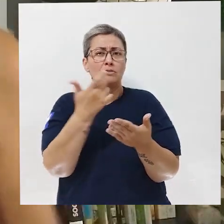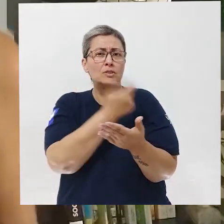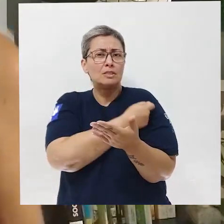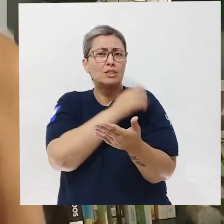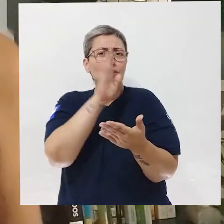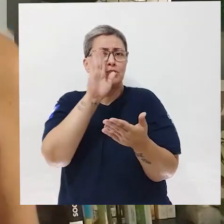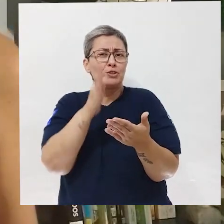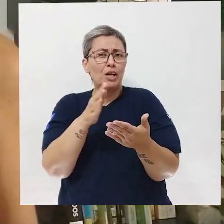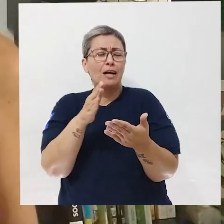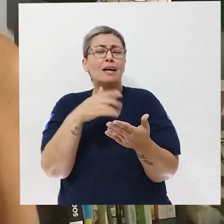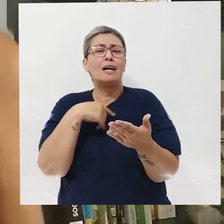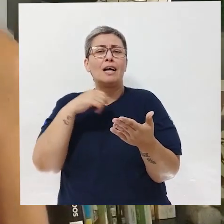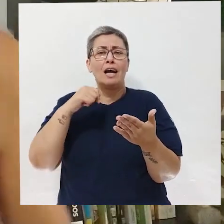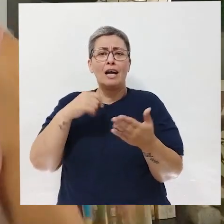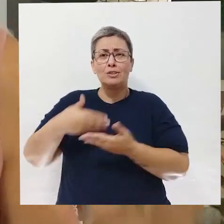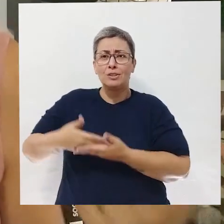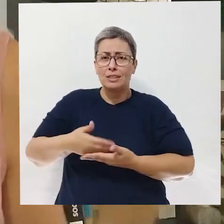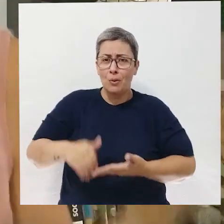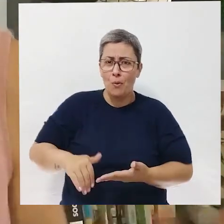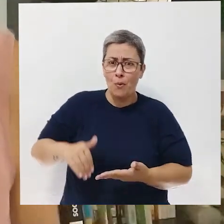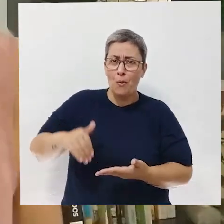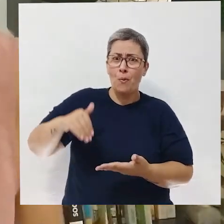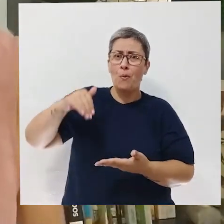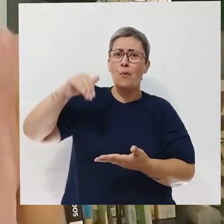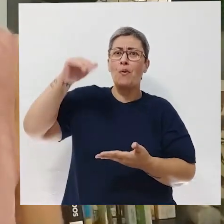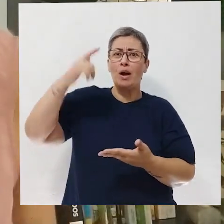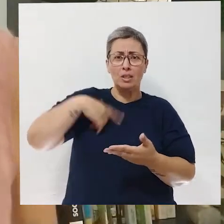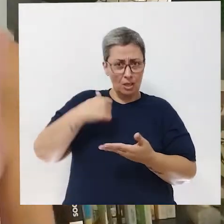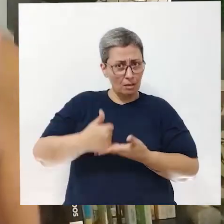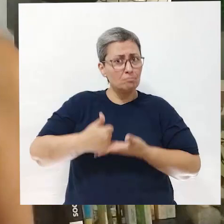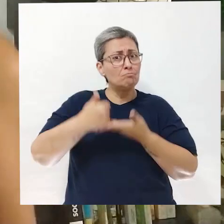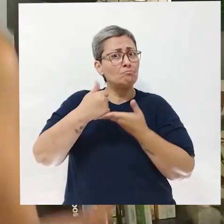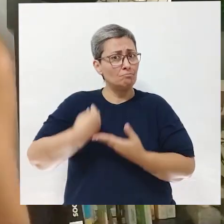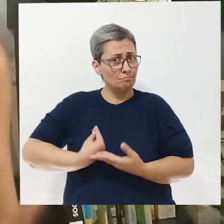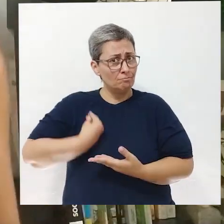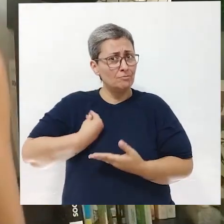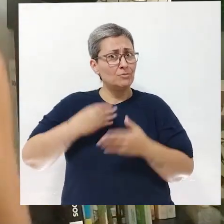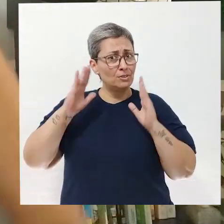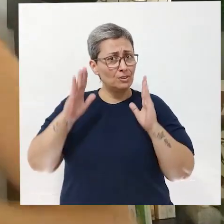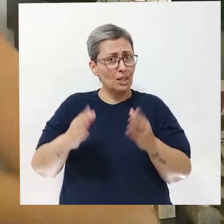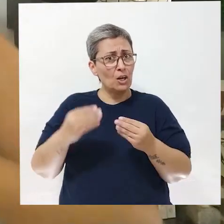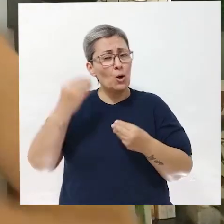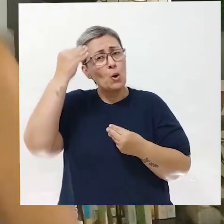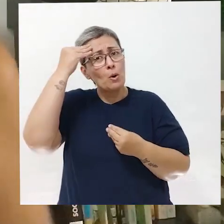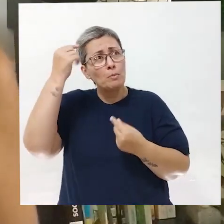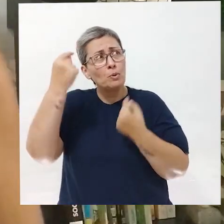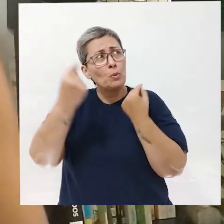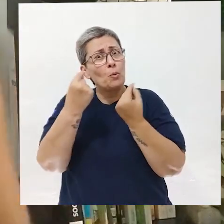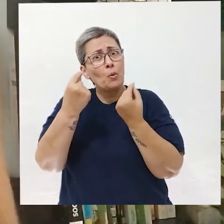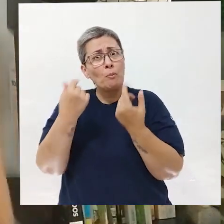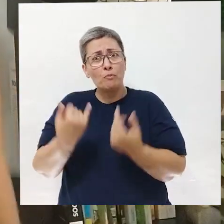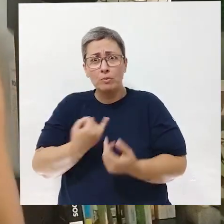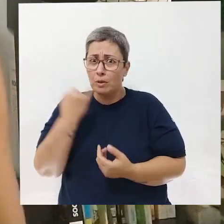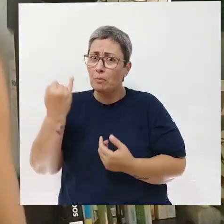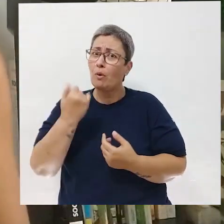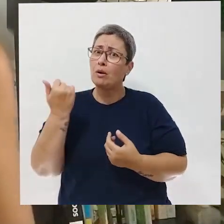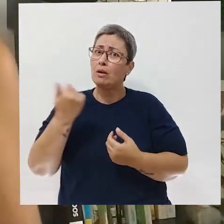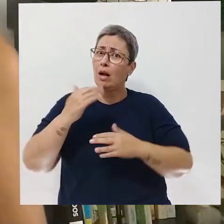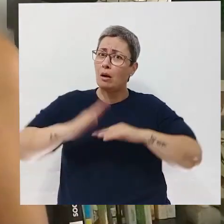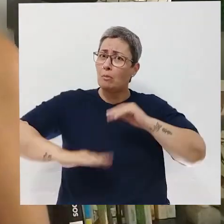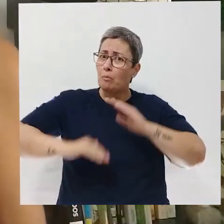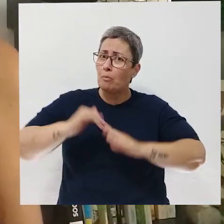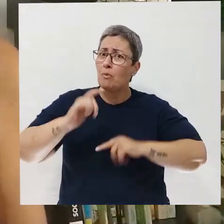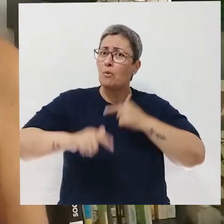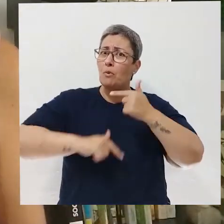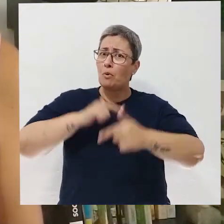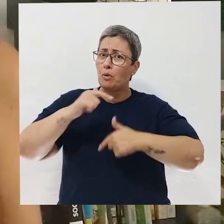já tomou desde que nasceu e que já salvaram a sua vida. Pense como foi importante para as suas atividades e para o